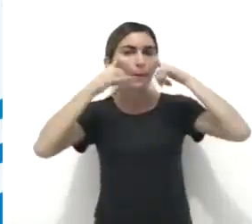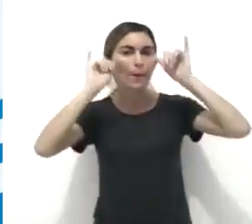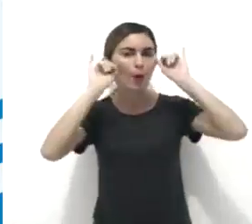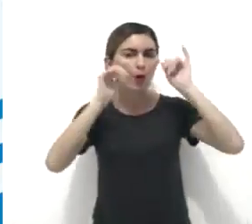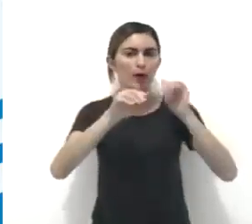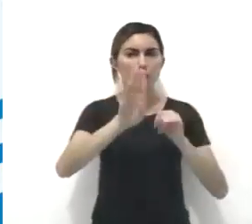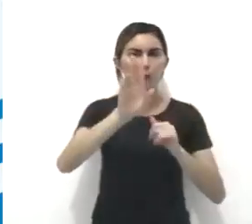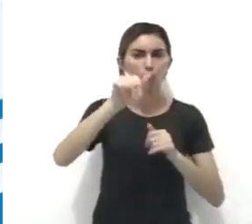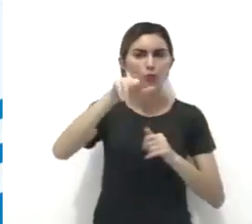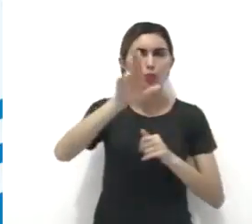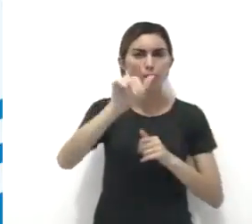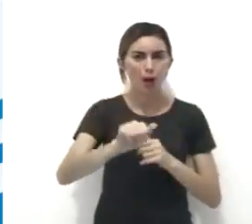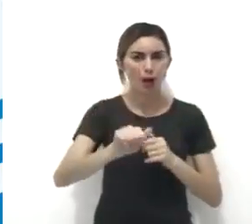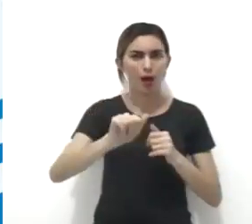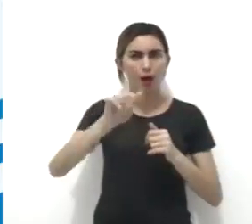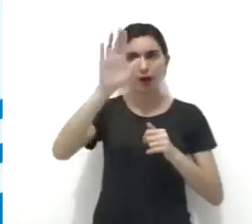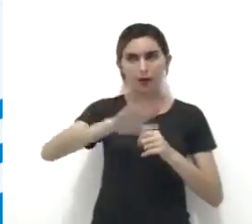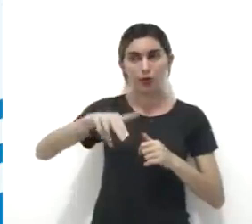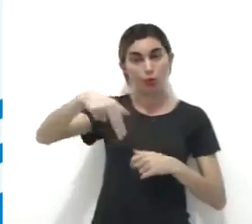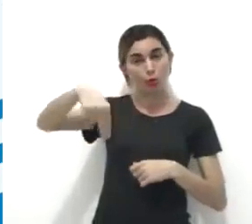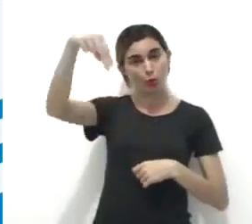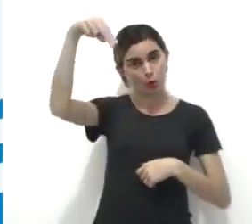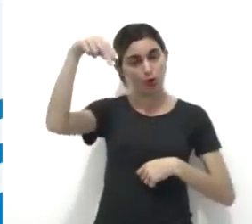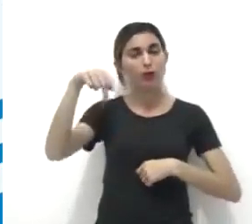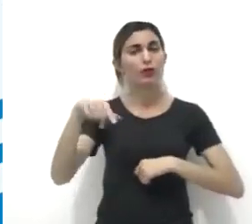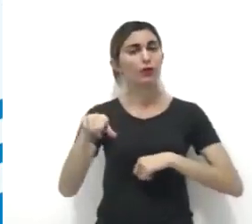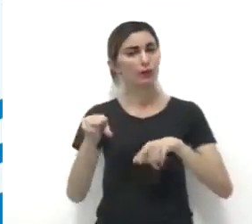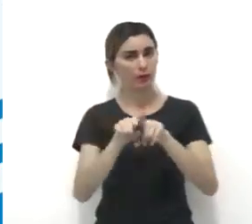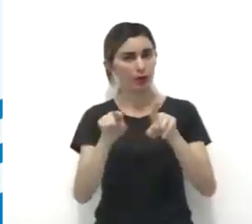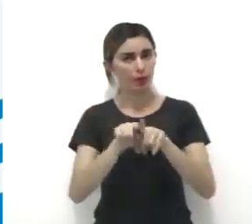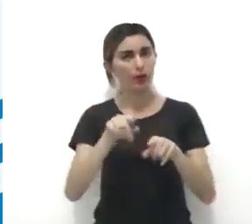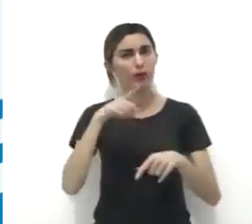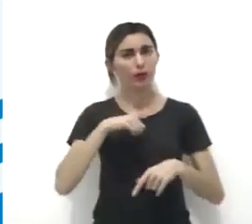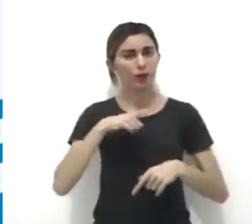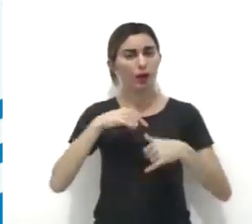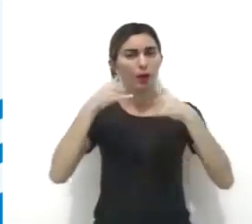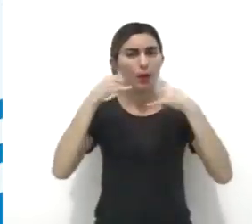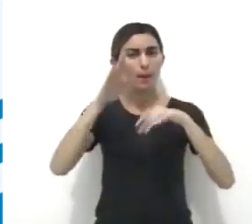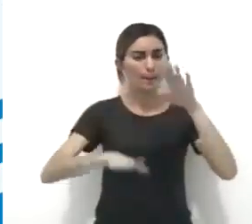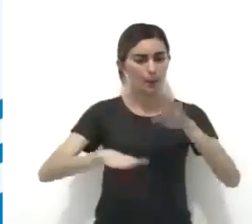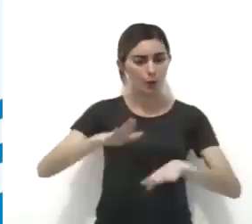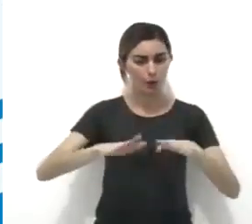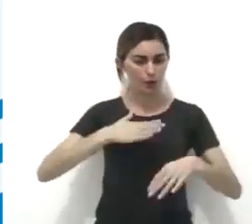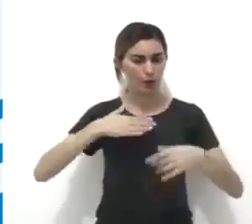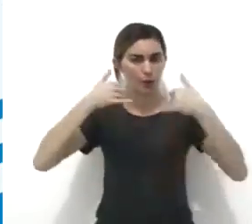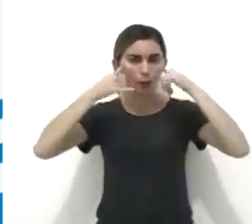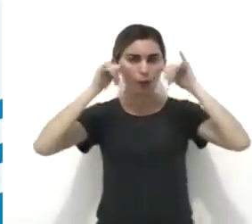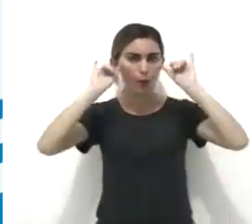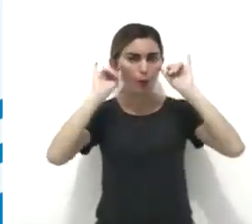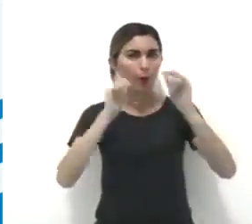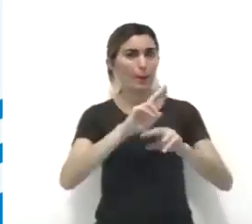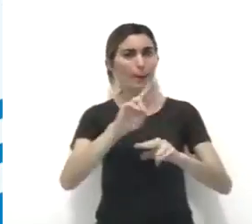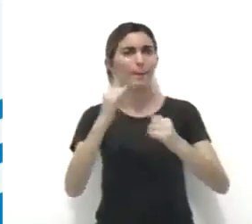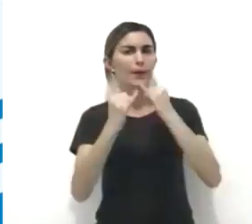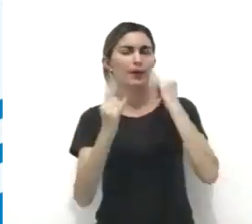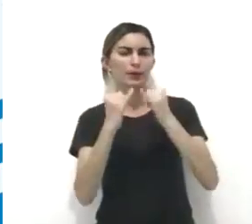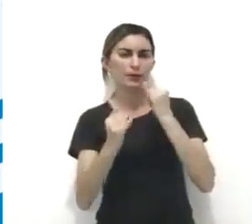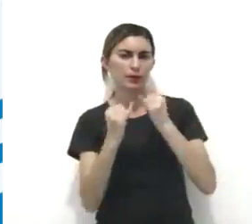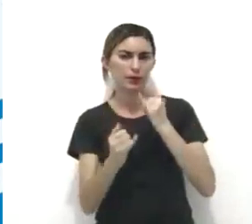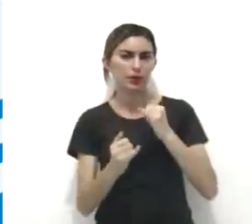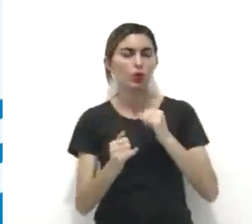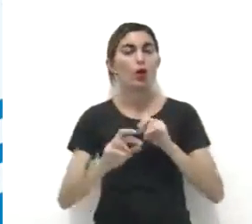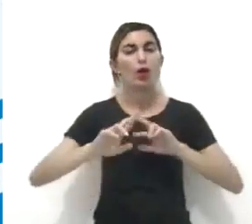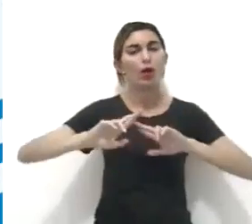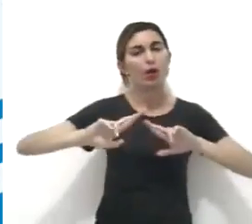bumbá, da região norte, mas também existe o bumba meu boi, da região nordeste. E apesar dos nomes serem